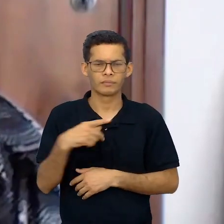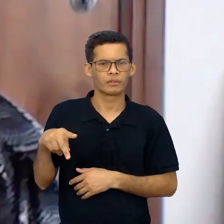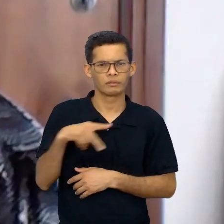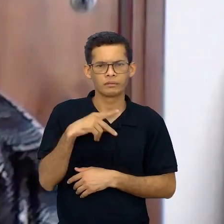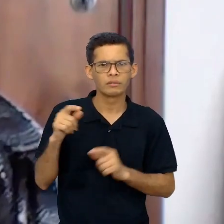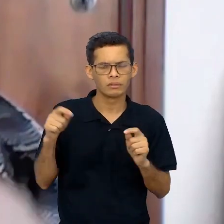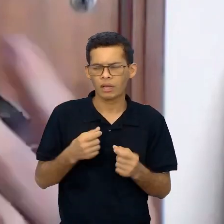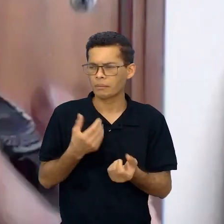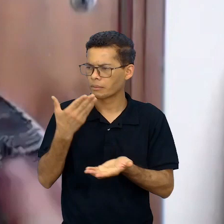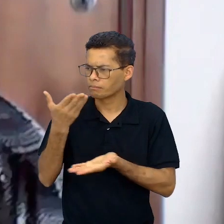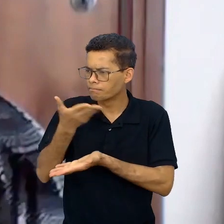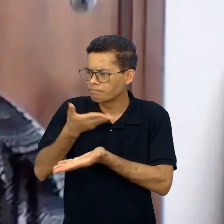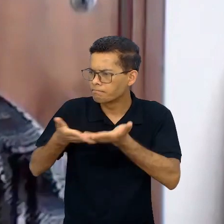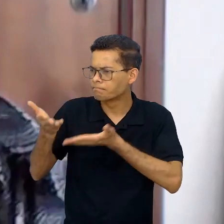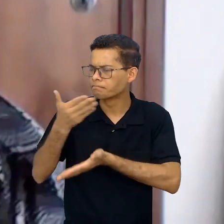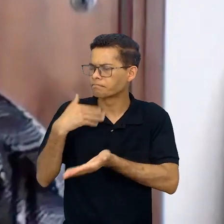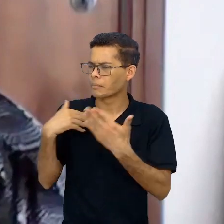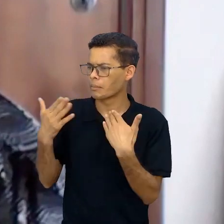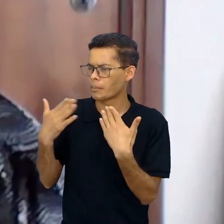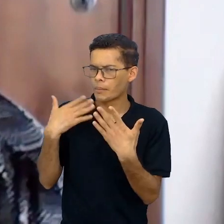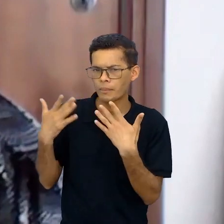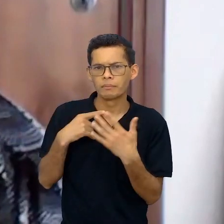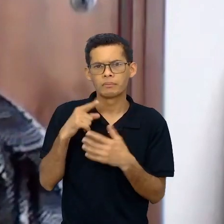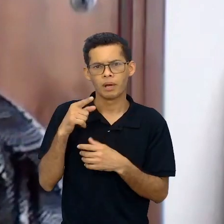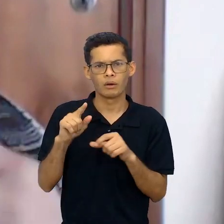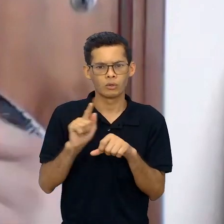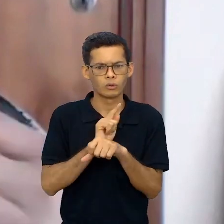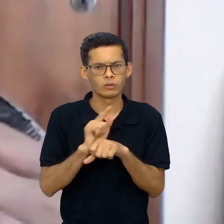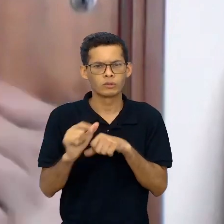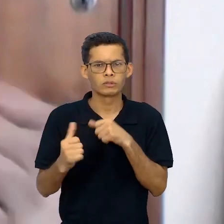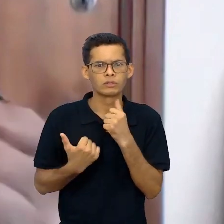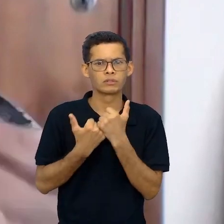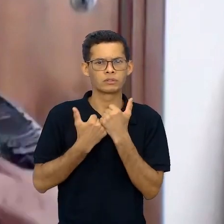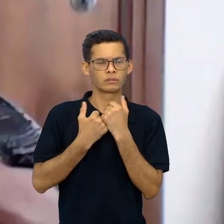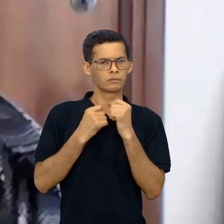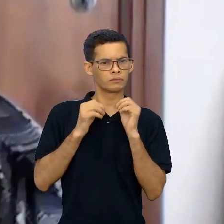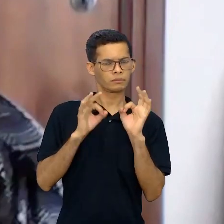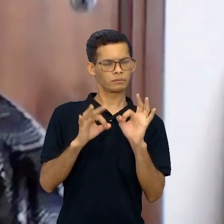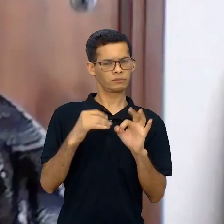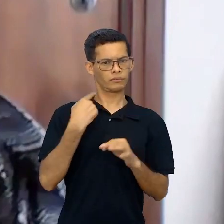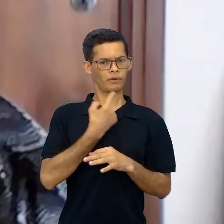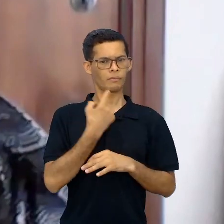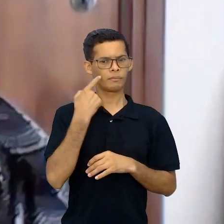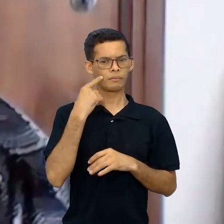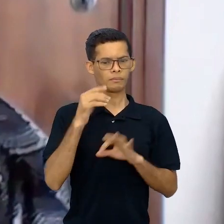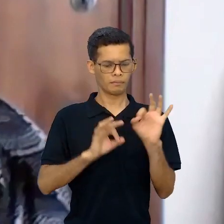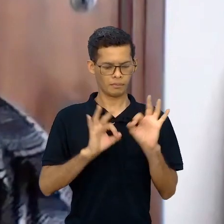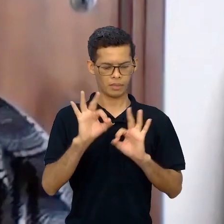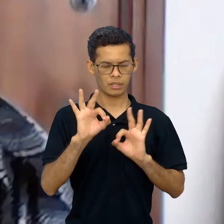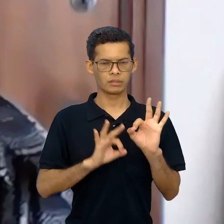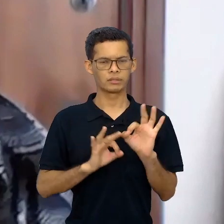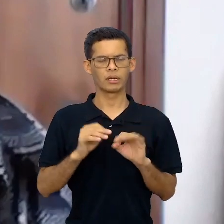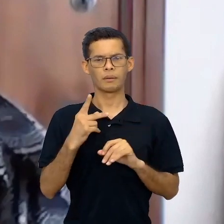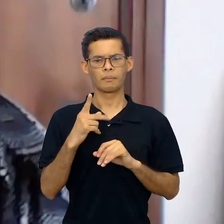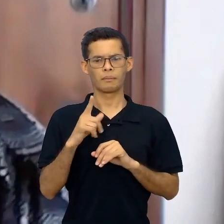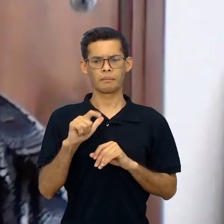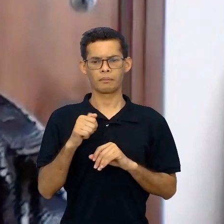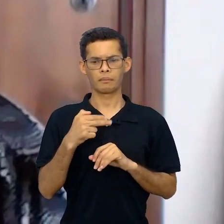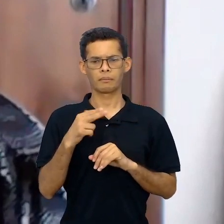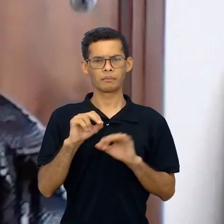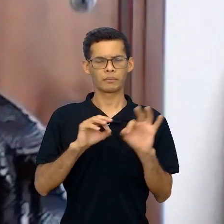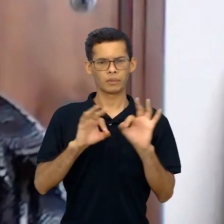outro, e com o apoio do gestor, a gente pensar num plano, né, para ser desenvolvido do